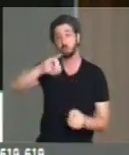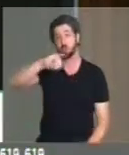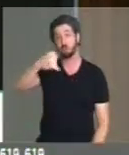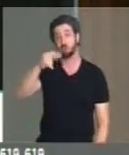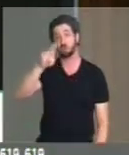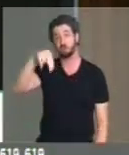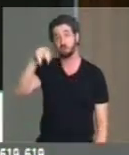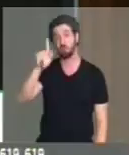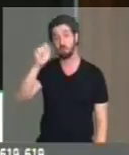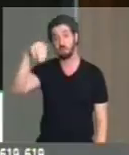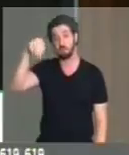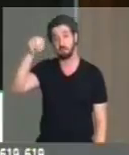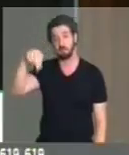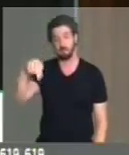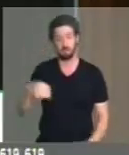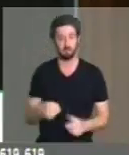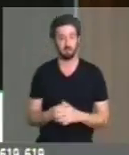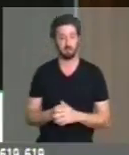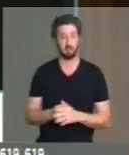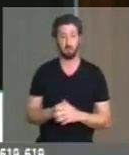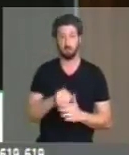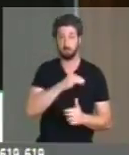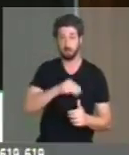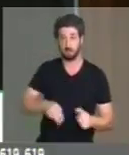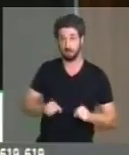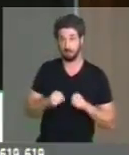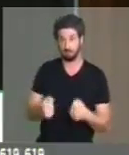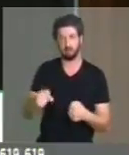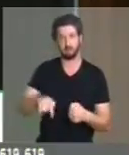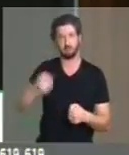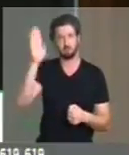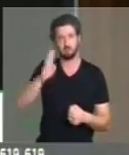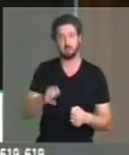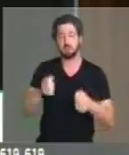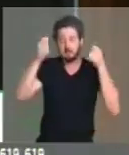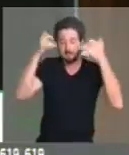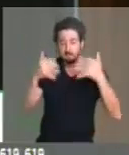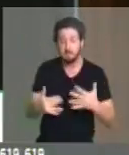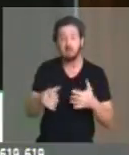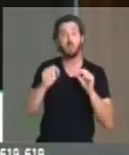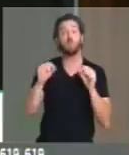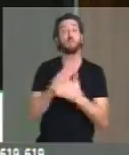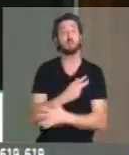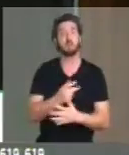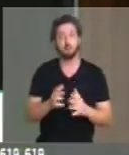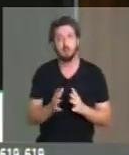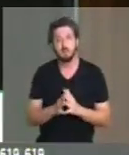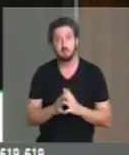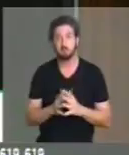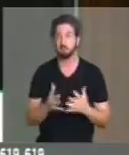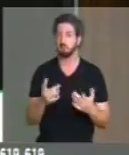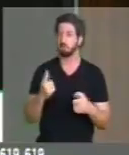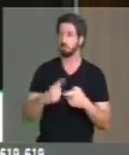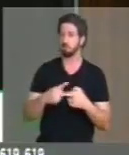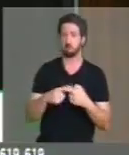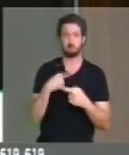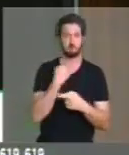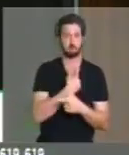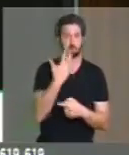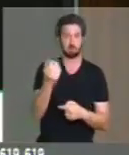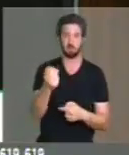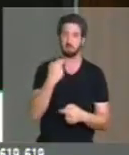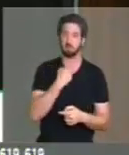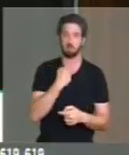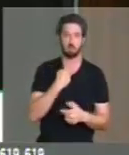Jungmann, ministro da Defesa desse país, venha explicar o que está acontecendo. Porque nós não podemos admitir